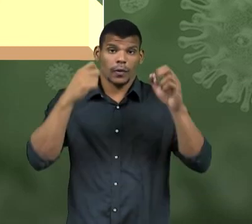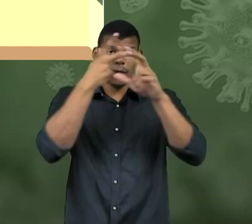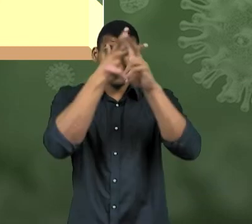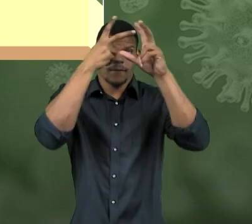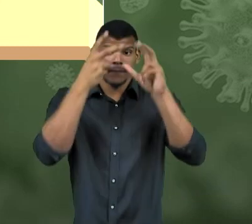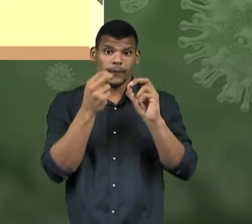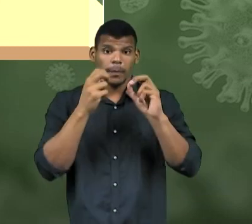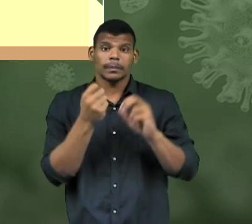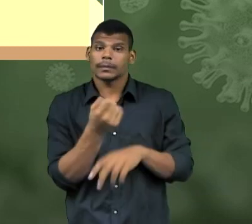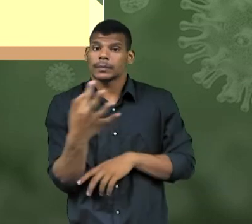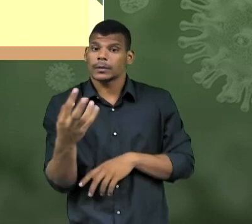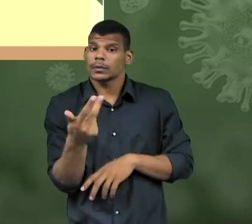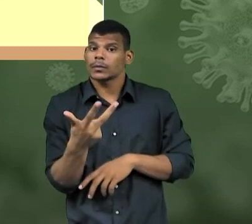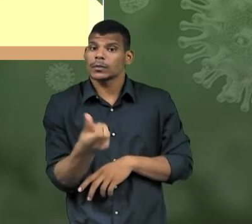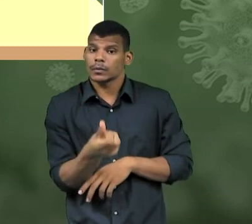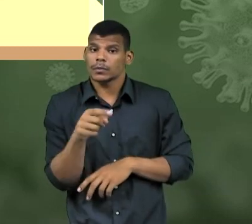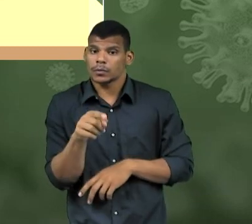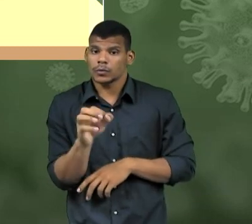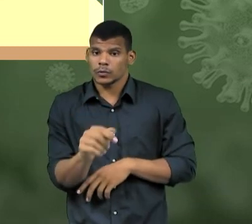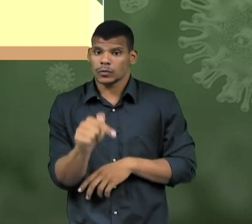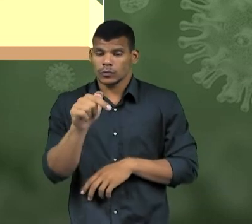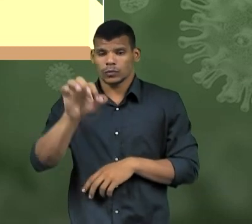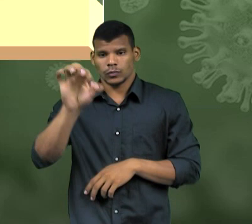36,56% e nas enfermarias,